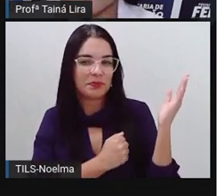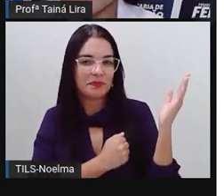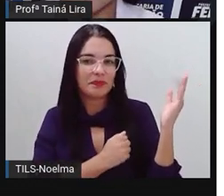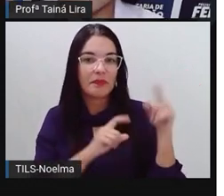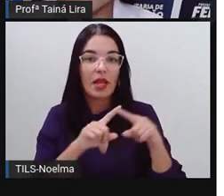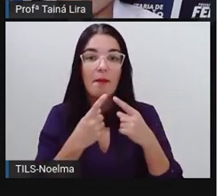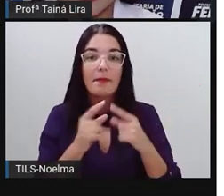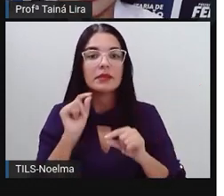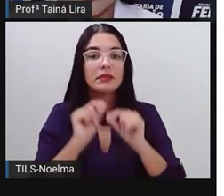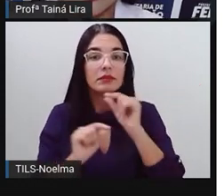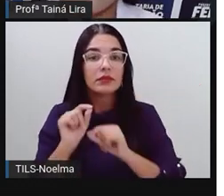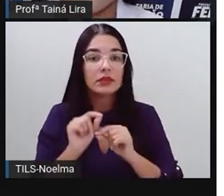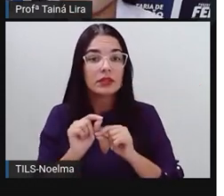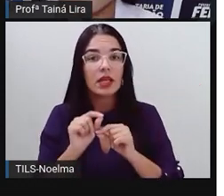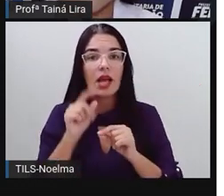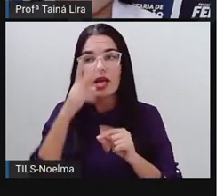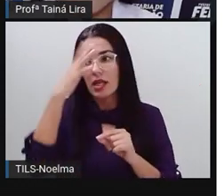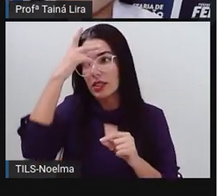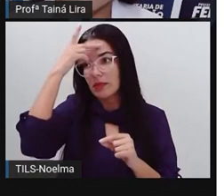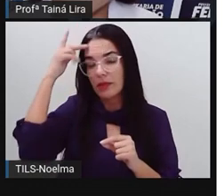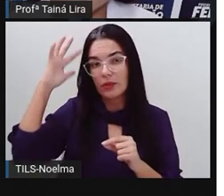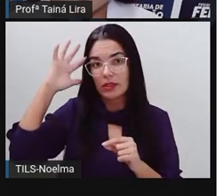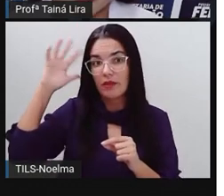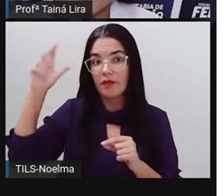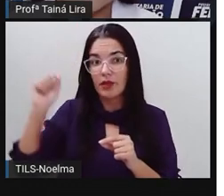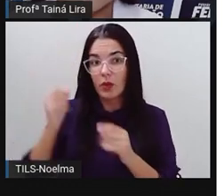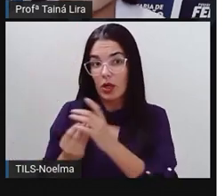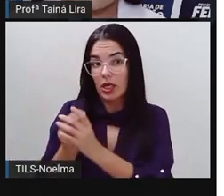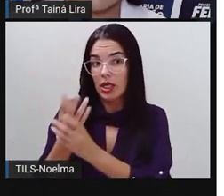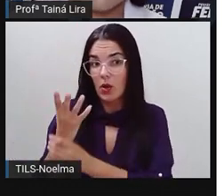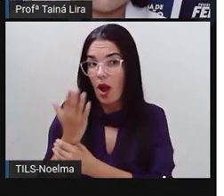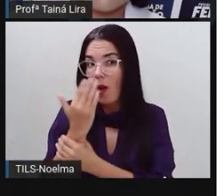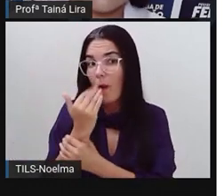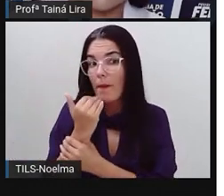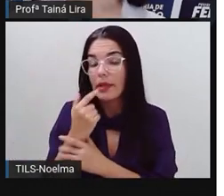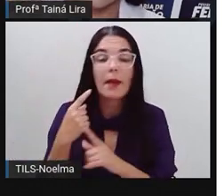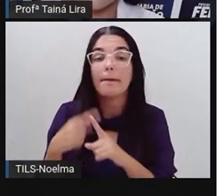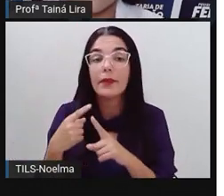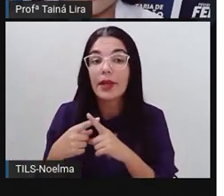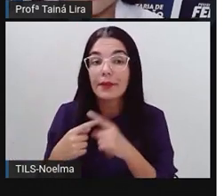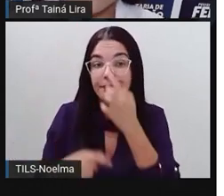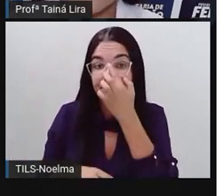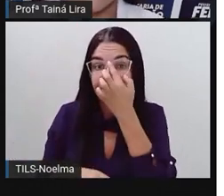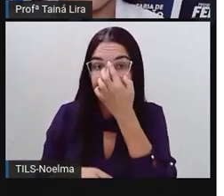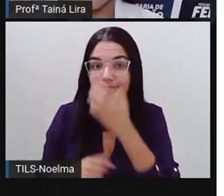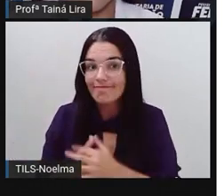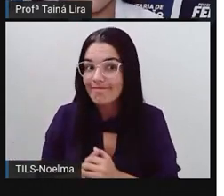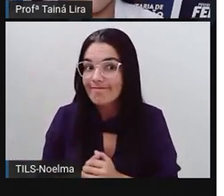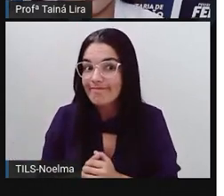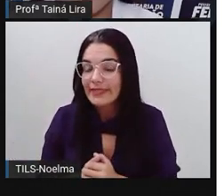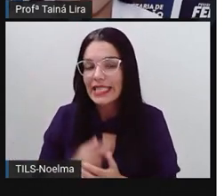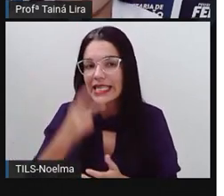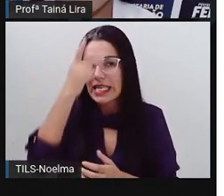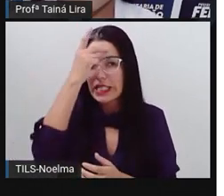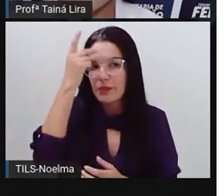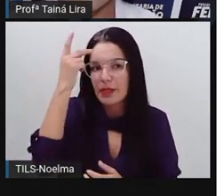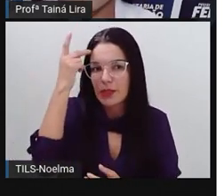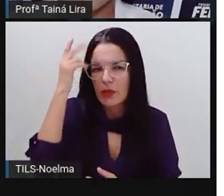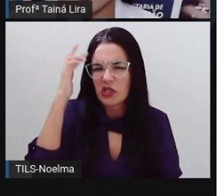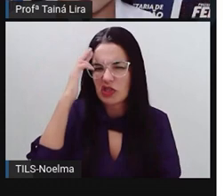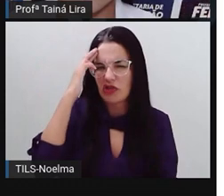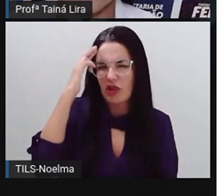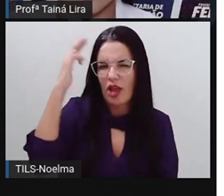o sarapatel ele os africanos criaram esse prato quando os senhores né os donos aí